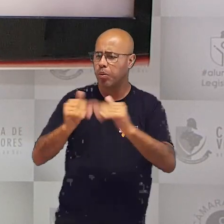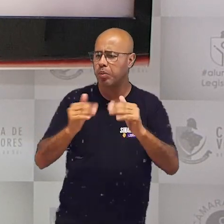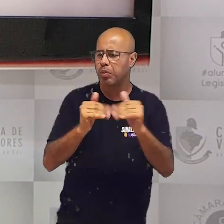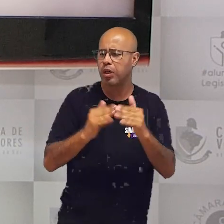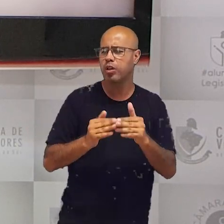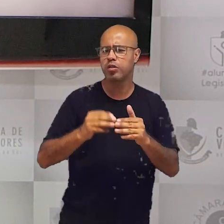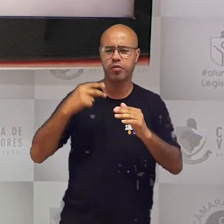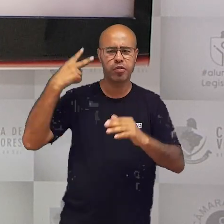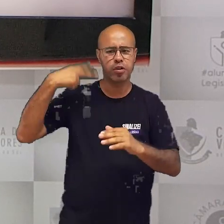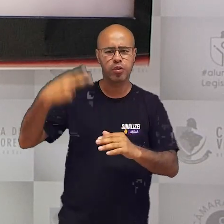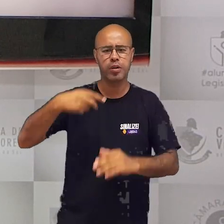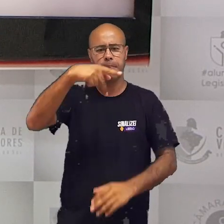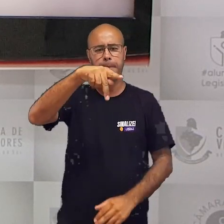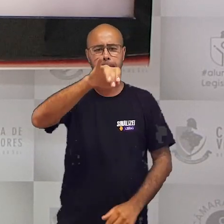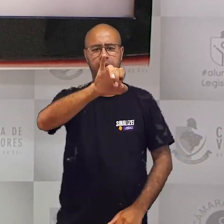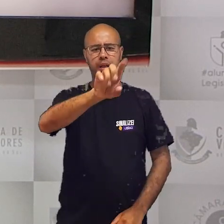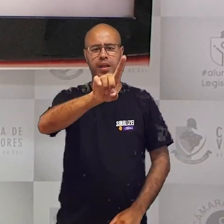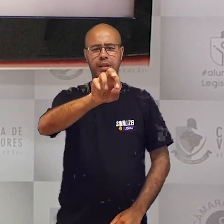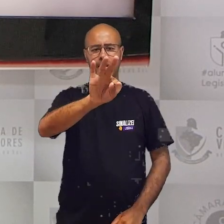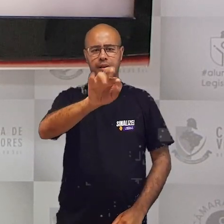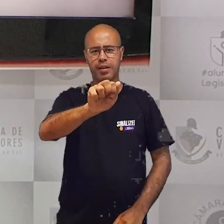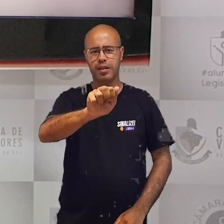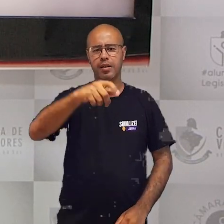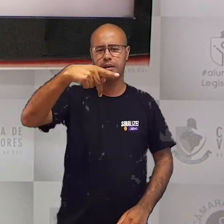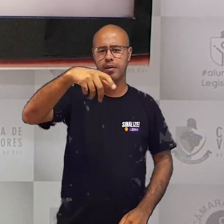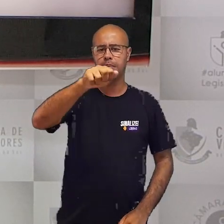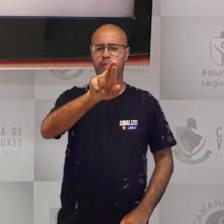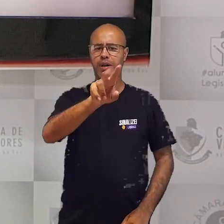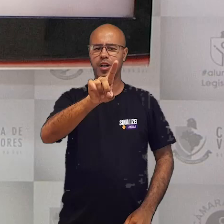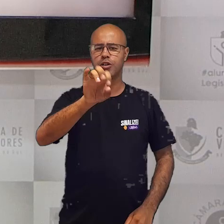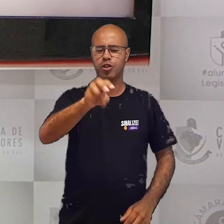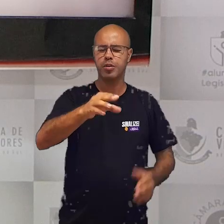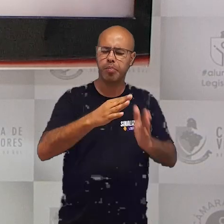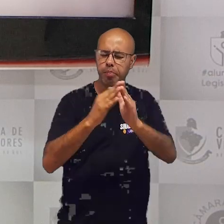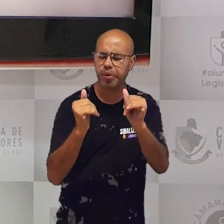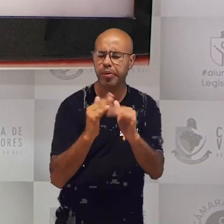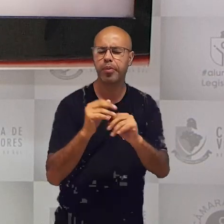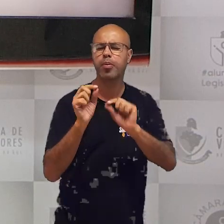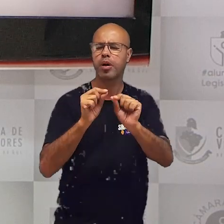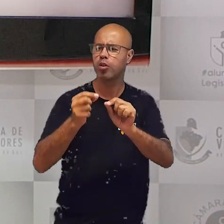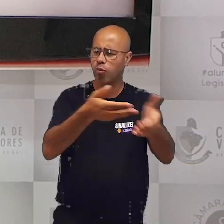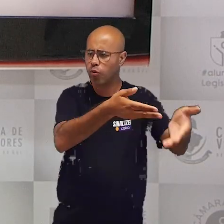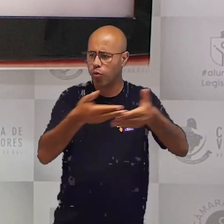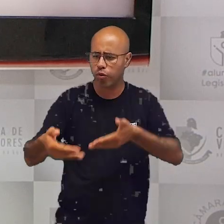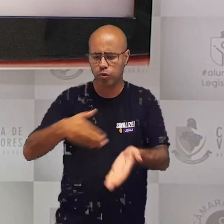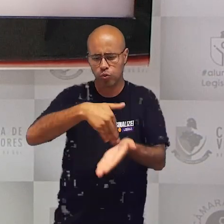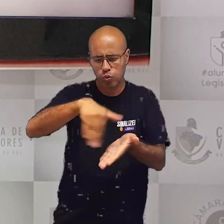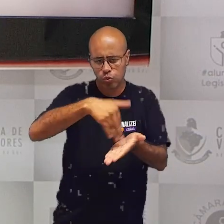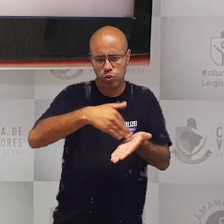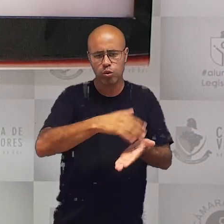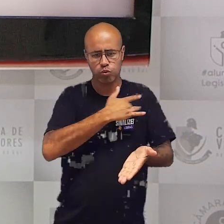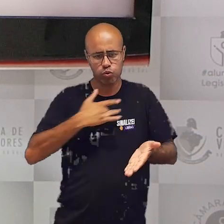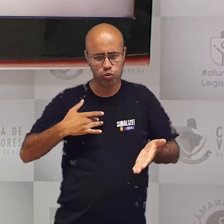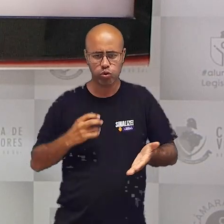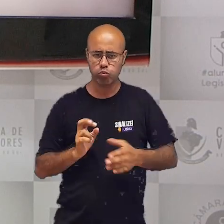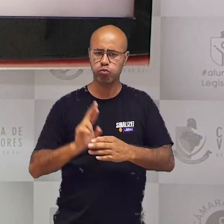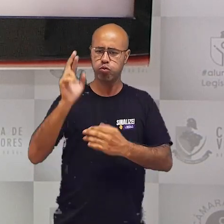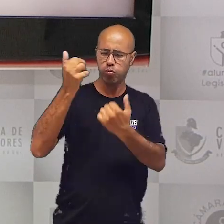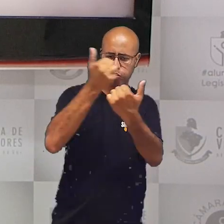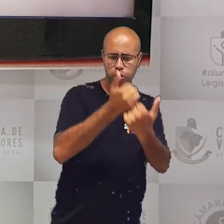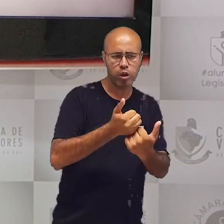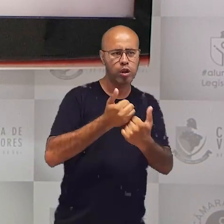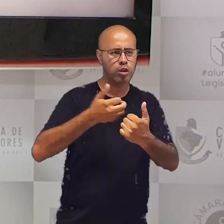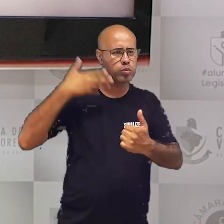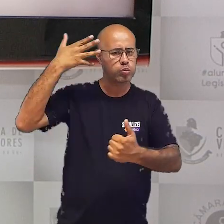de autoria da vereadora Mirim Pietra pardim o requerimento Visa convidar um representante da Secretaria Municipal de